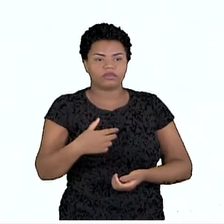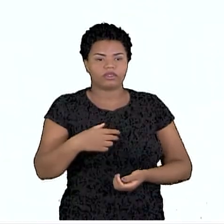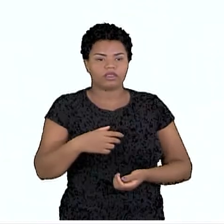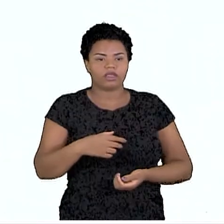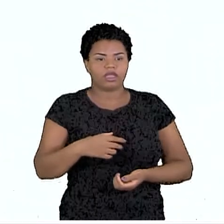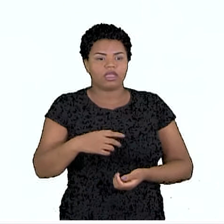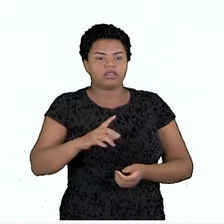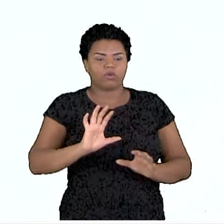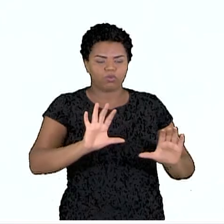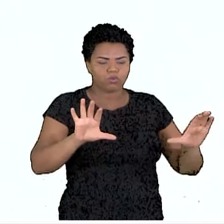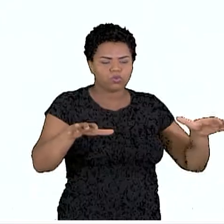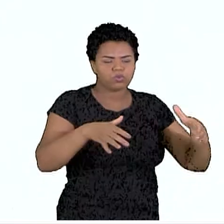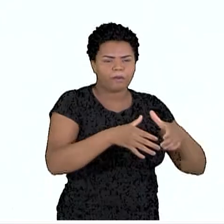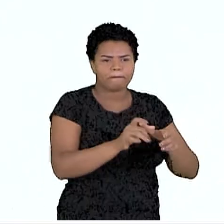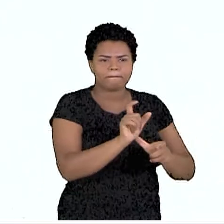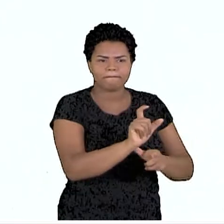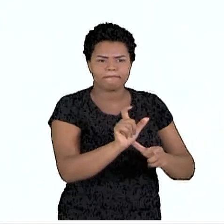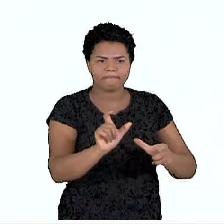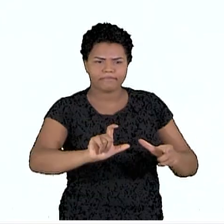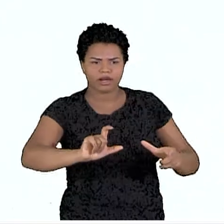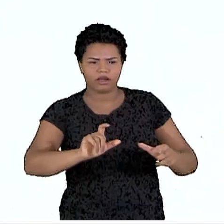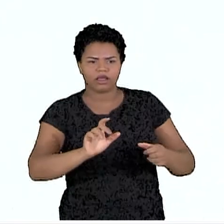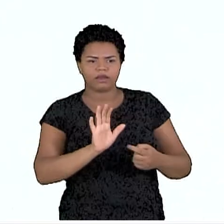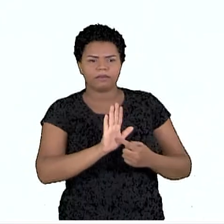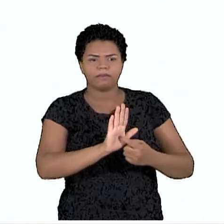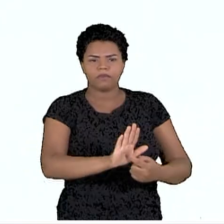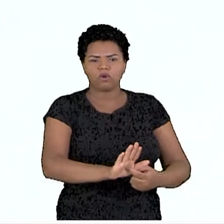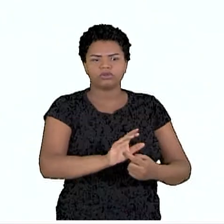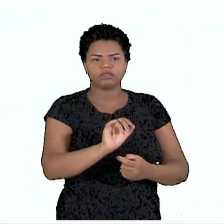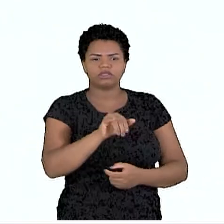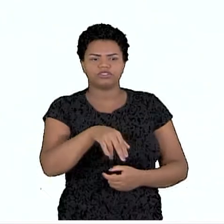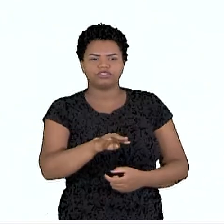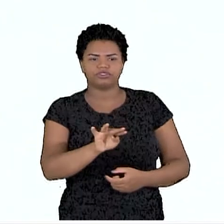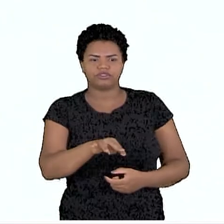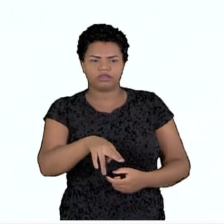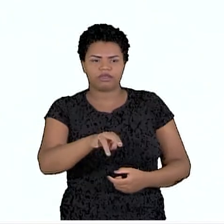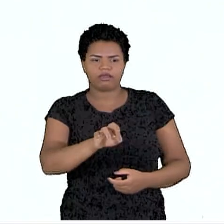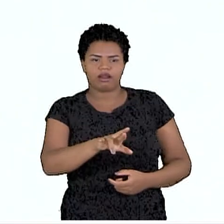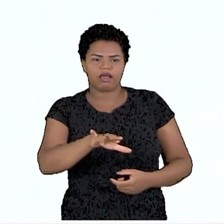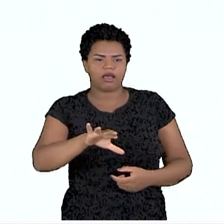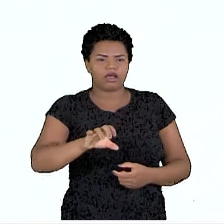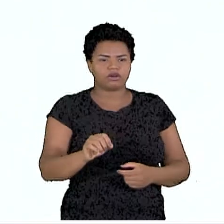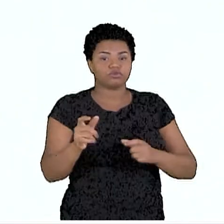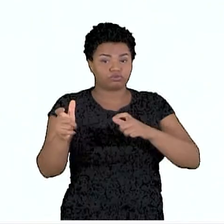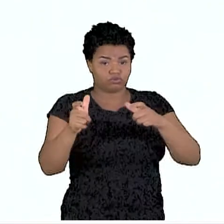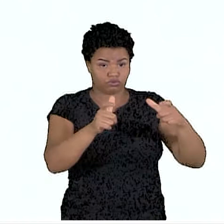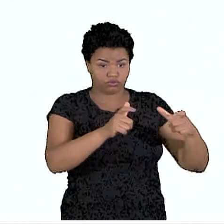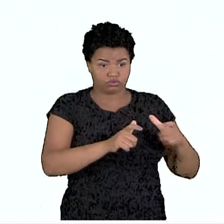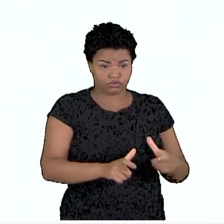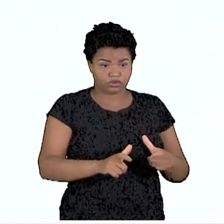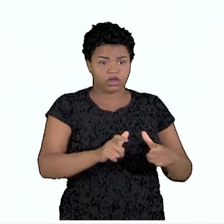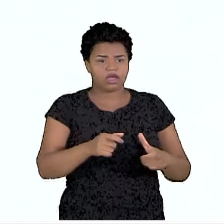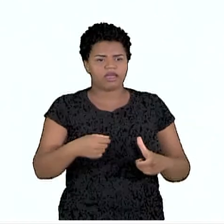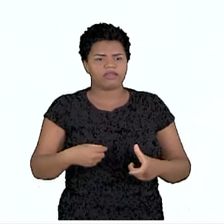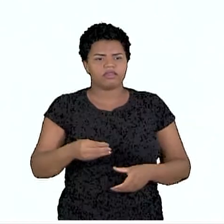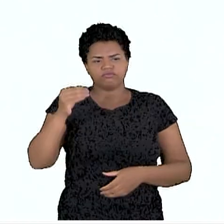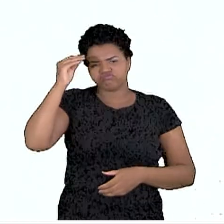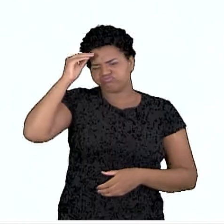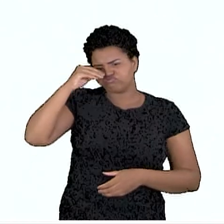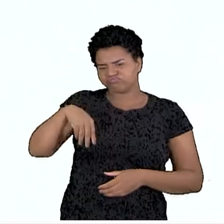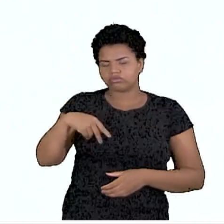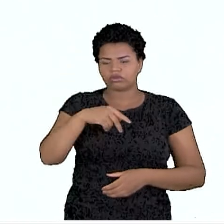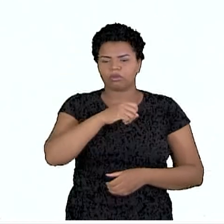de palavras que indicam o quê? Itinerários, lugares, né? O descaso do poder público com